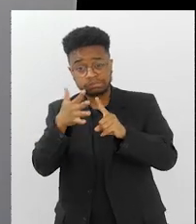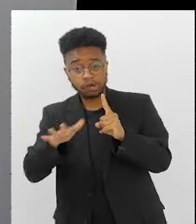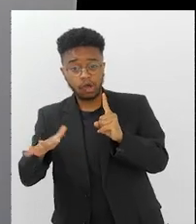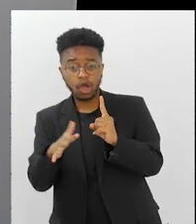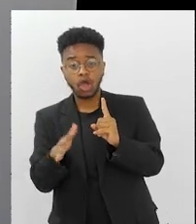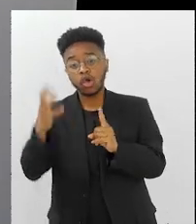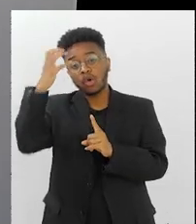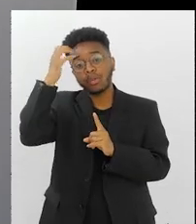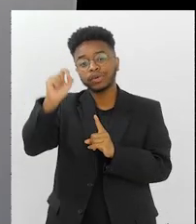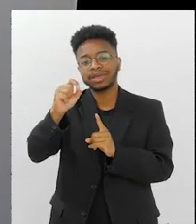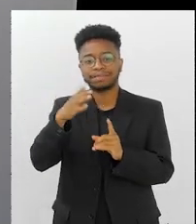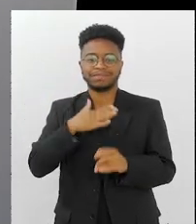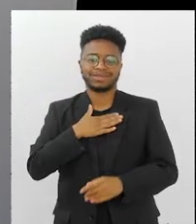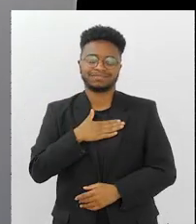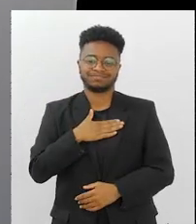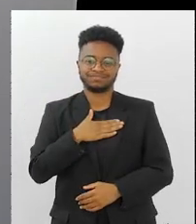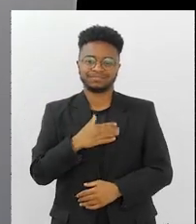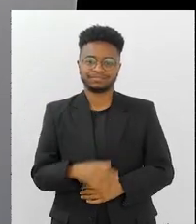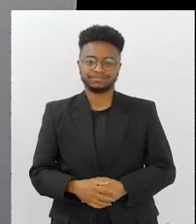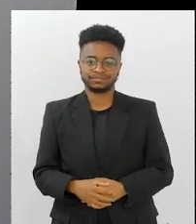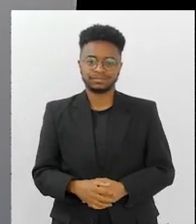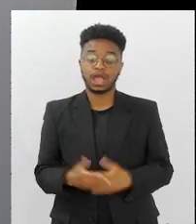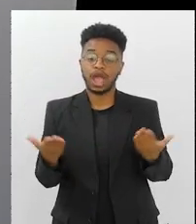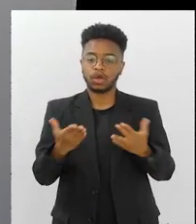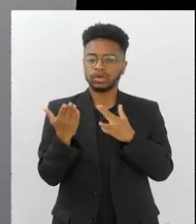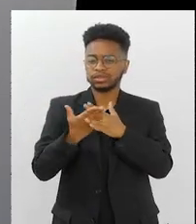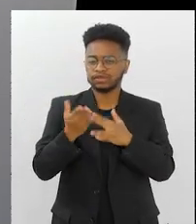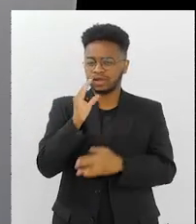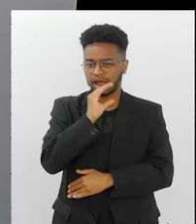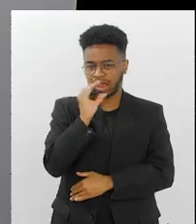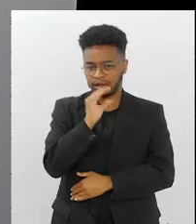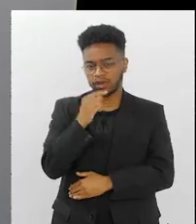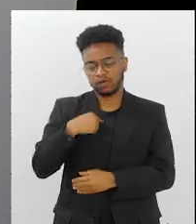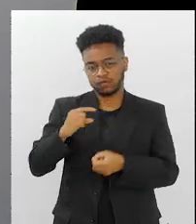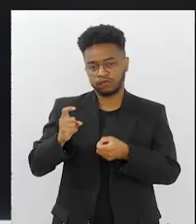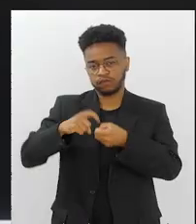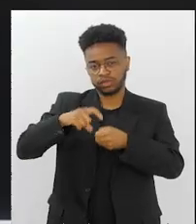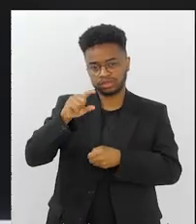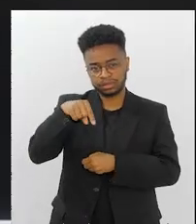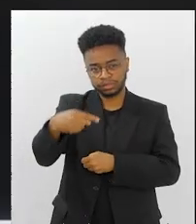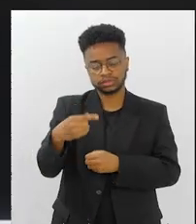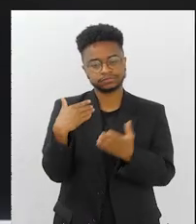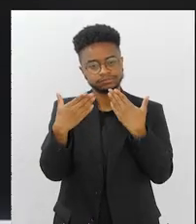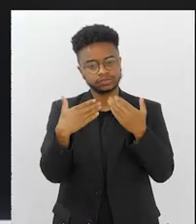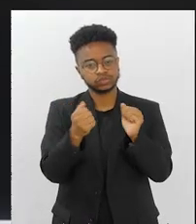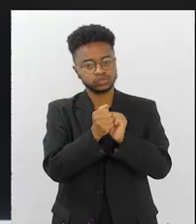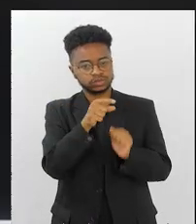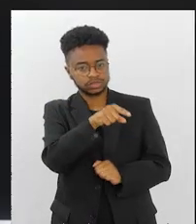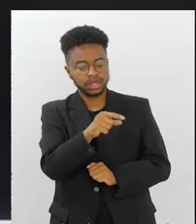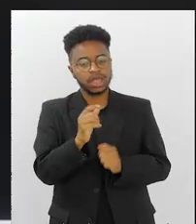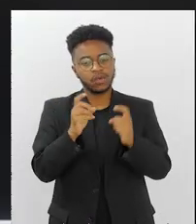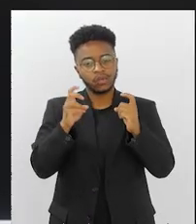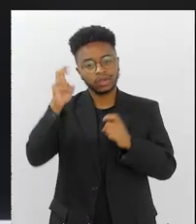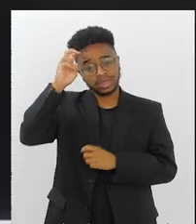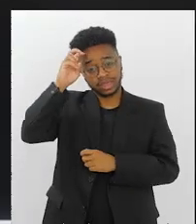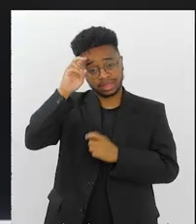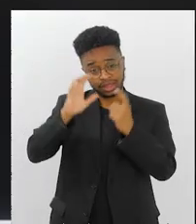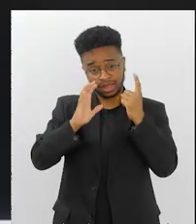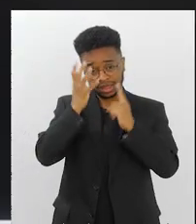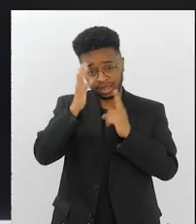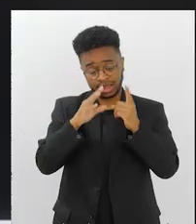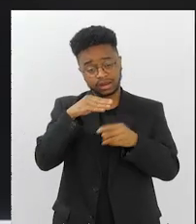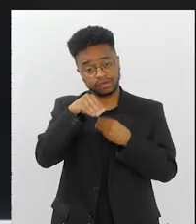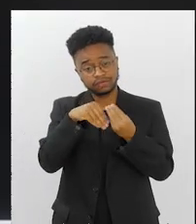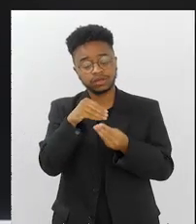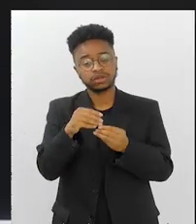uma uma folha a culpa do coró a culpa do coreógrafo Paulo vamos fazer um breve intervalo e eu volto já com esse bate-papo aqui no Quintas